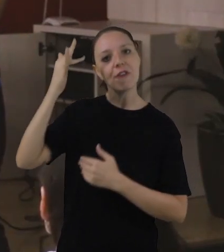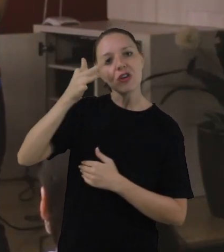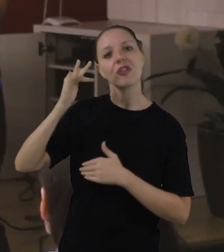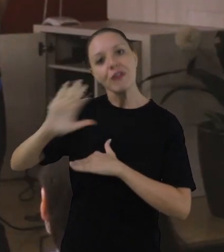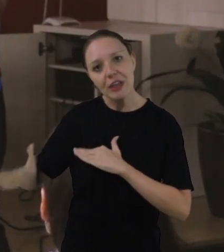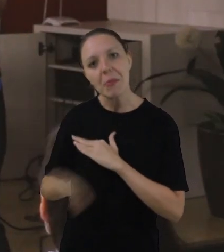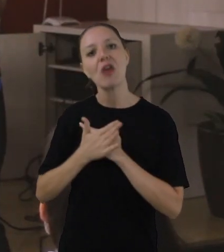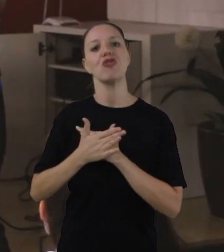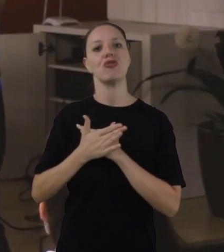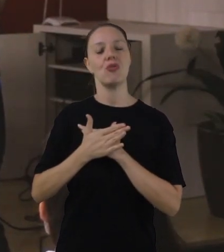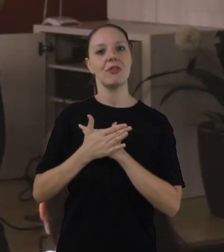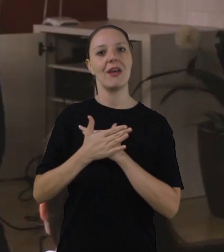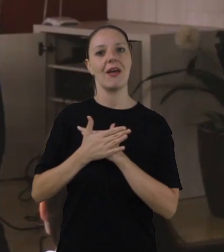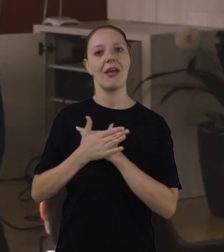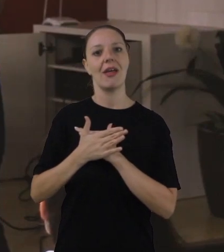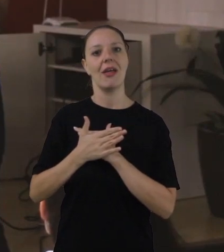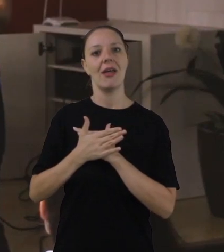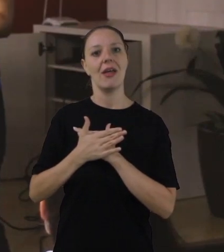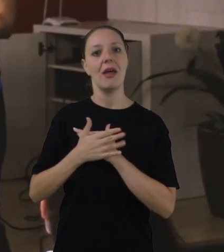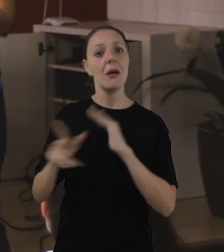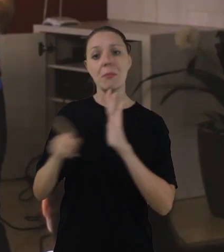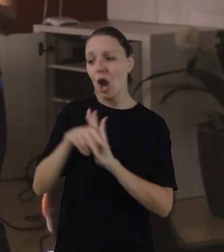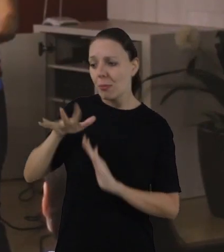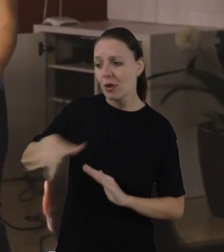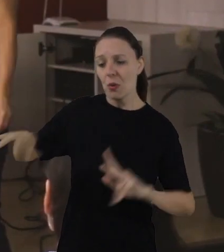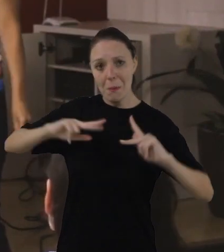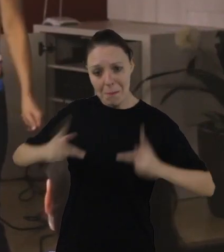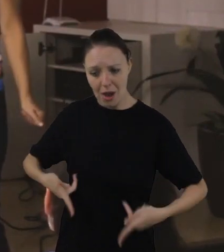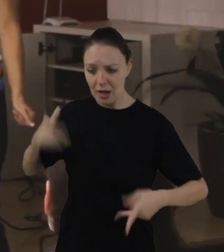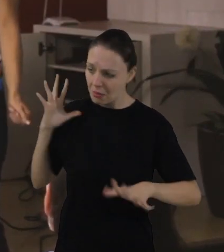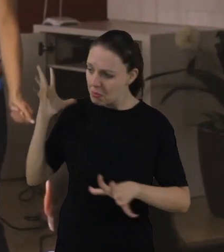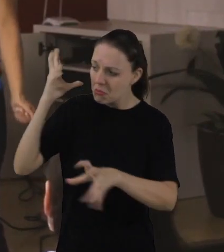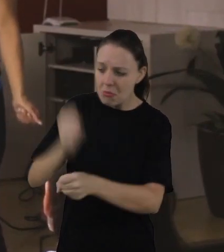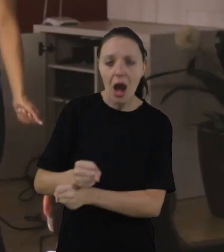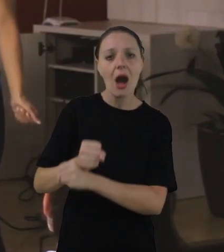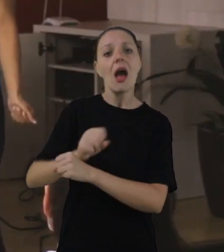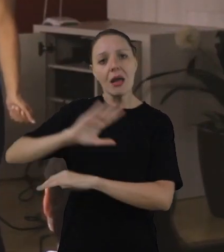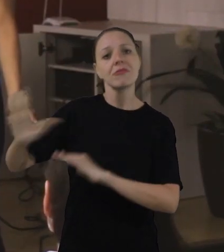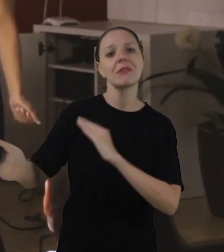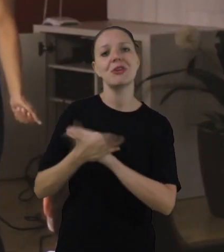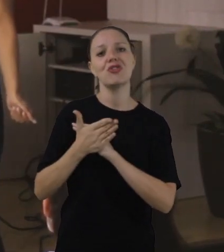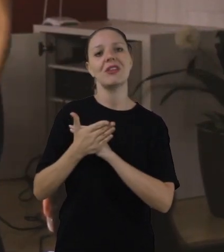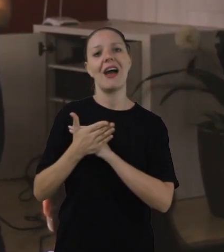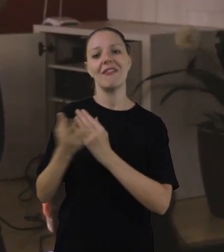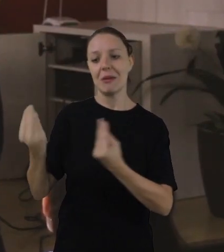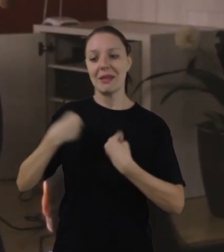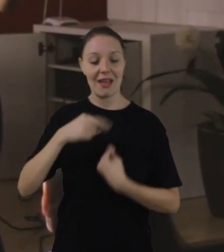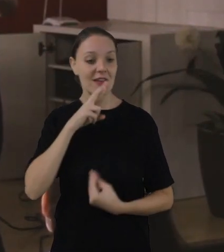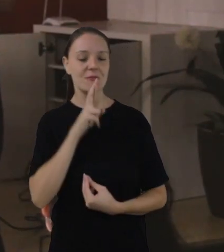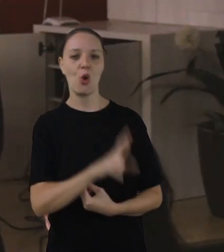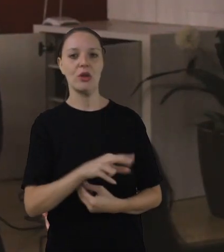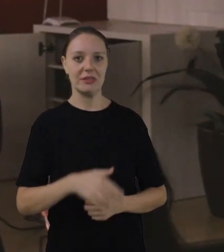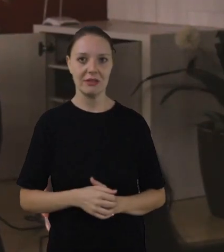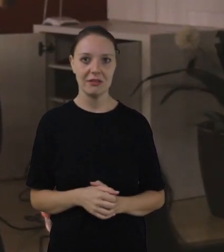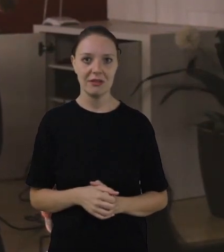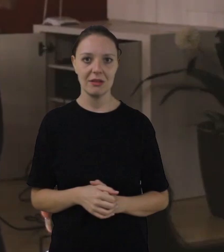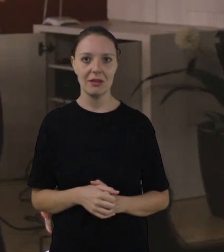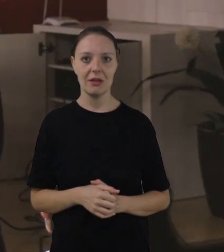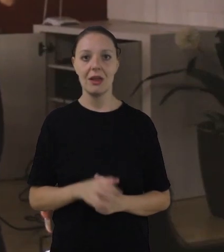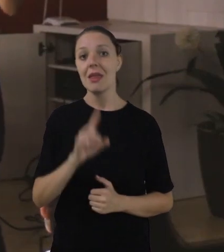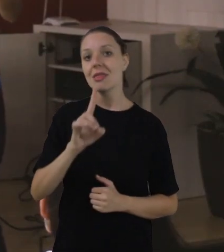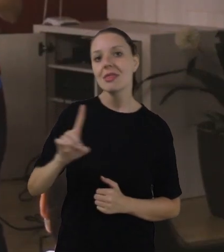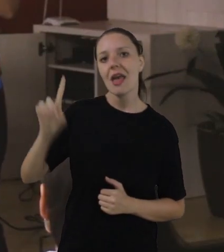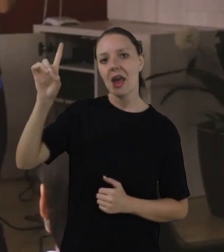filosofia, a resposta está na própria humanidade, né? Naquilo que a humanidade tem para nos dizer. Né? Deus, filosofia,